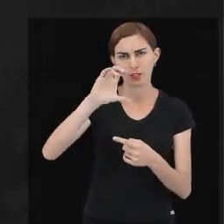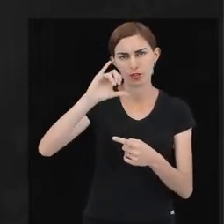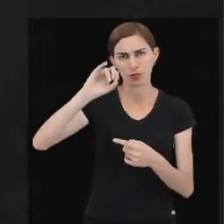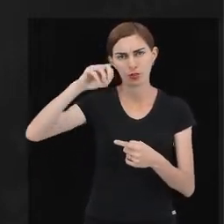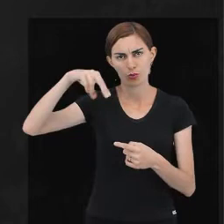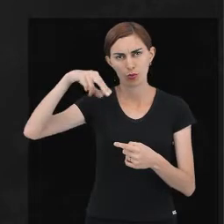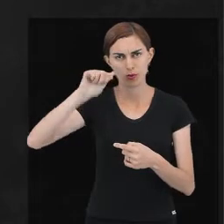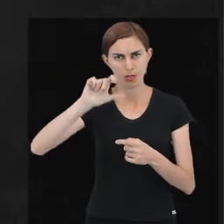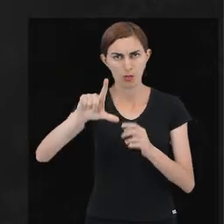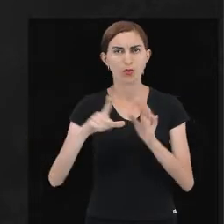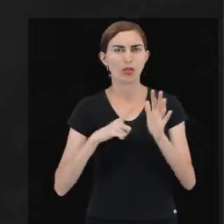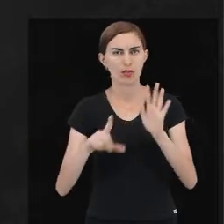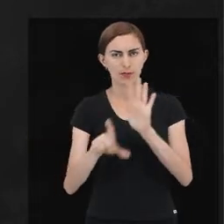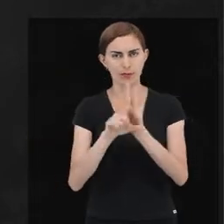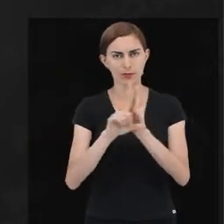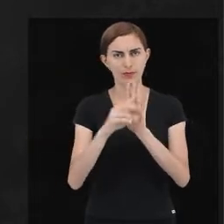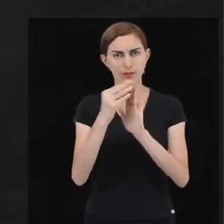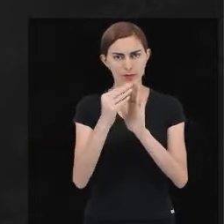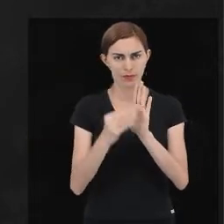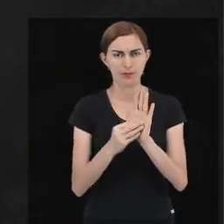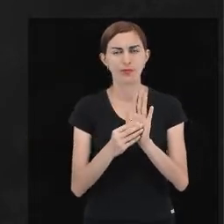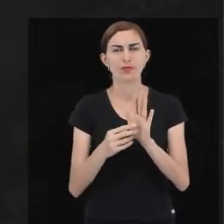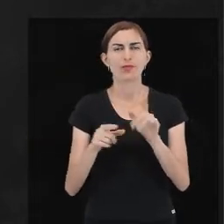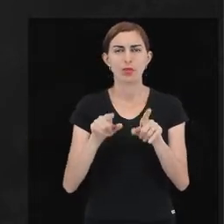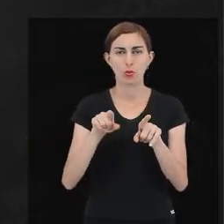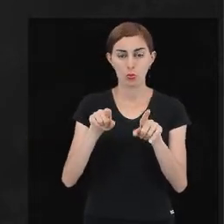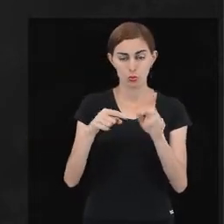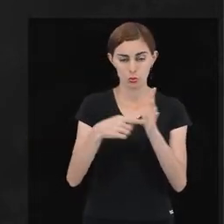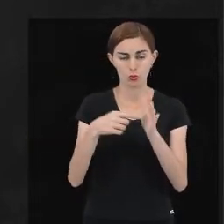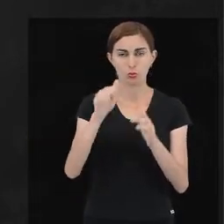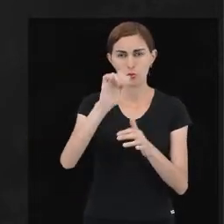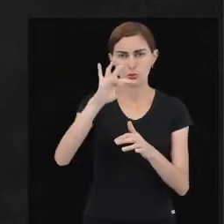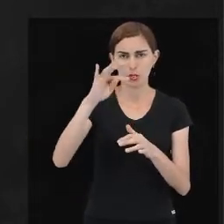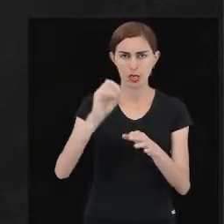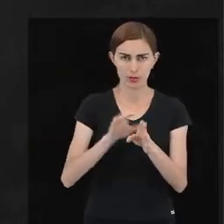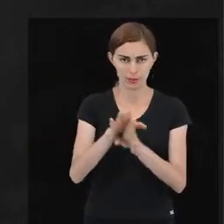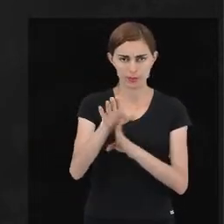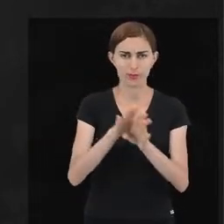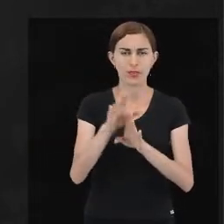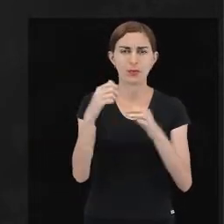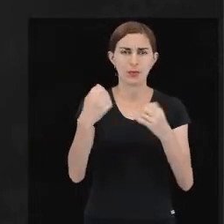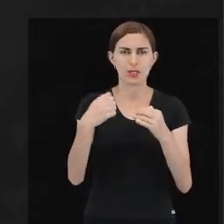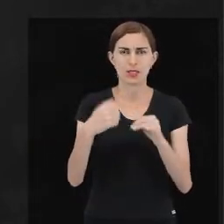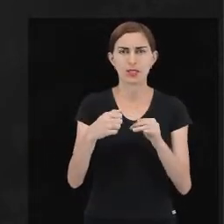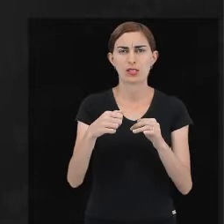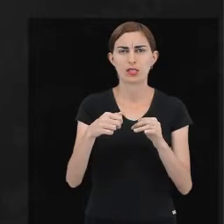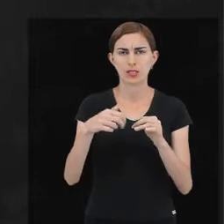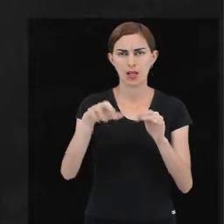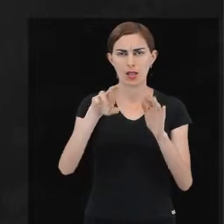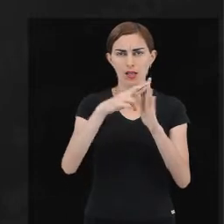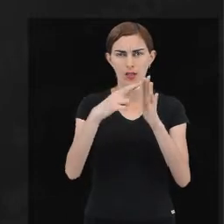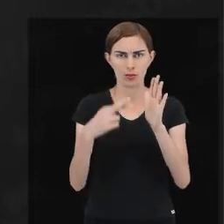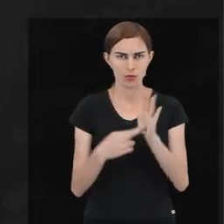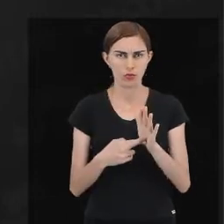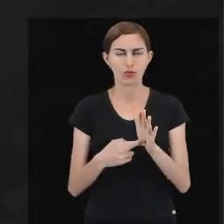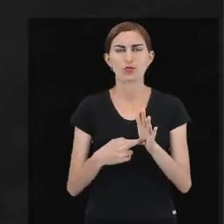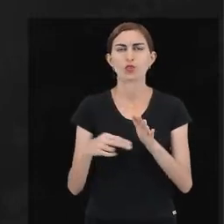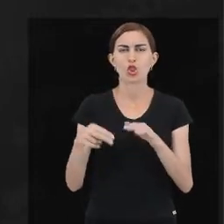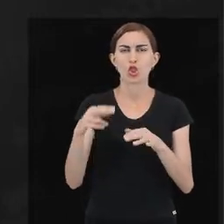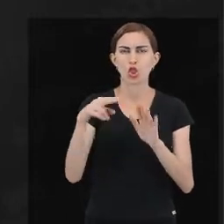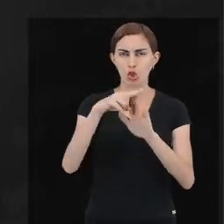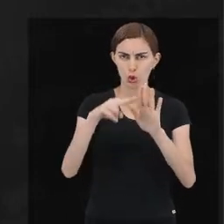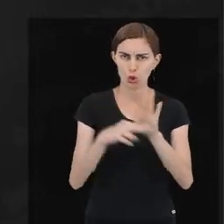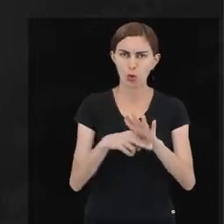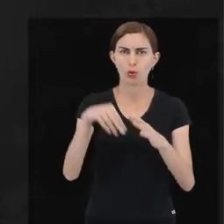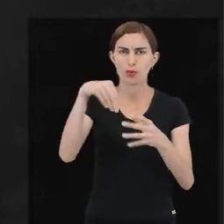perfeitamente identificável na legislação vigente, enquanto que o ato disciplinar ele deve ser regulamentado nas normas que regem a escola.